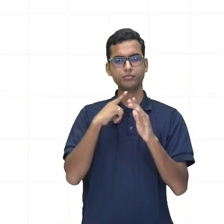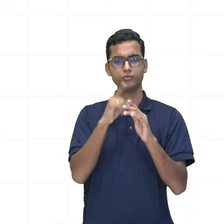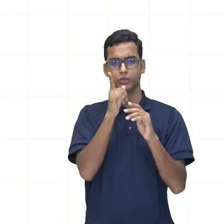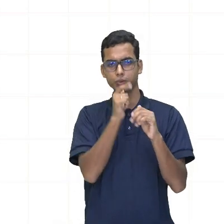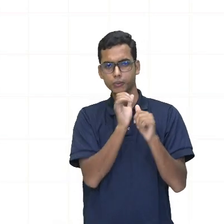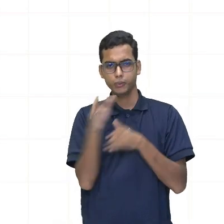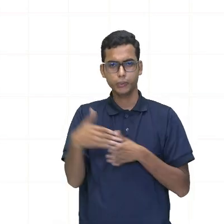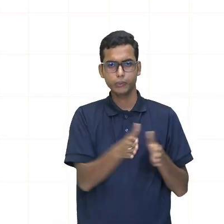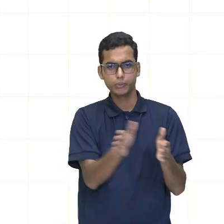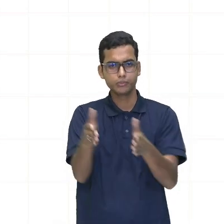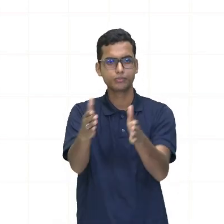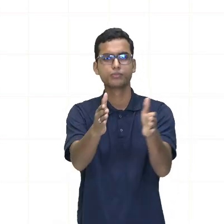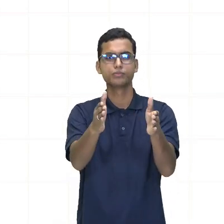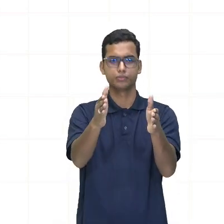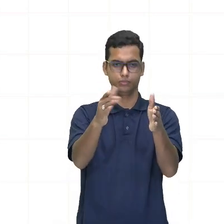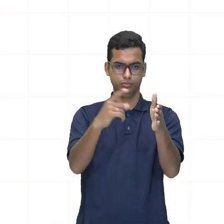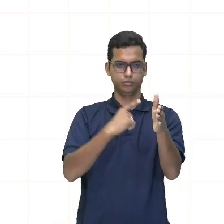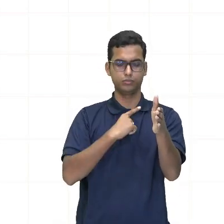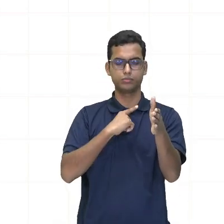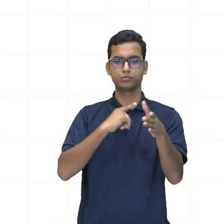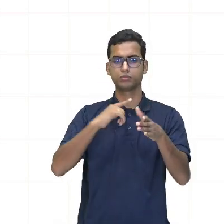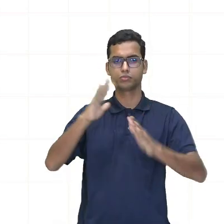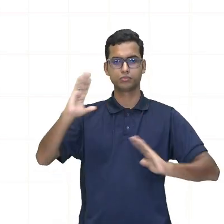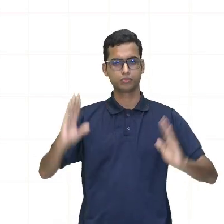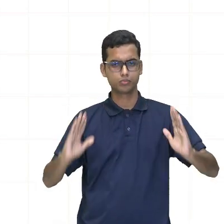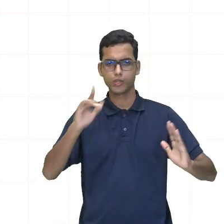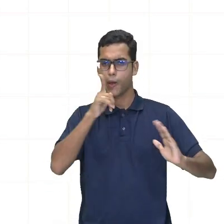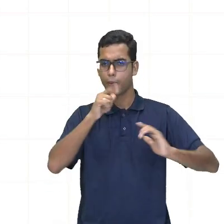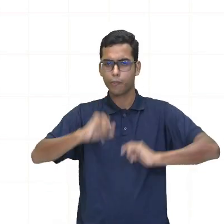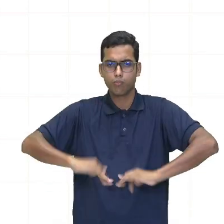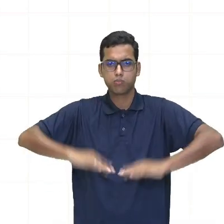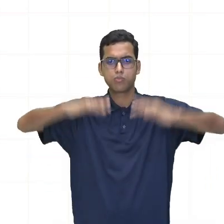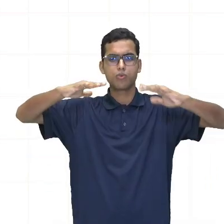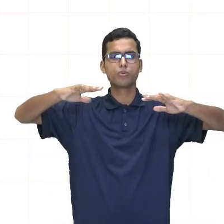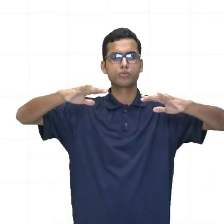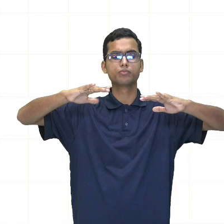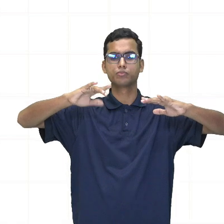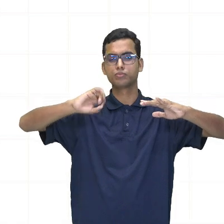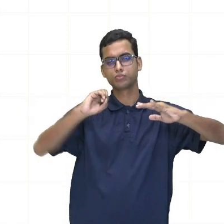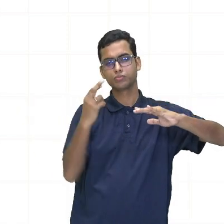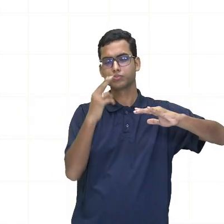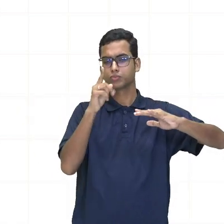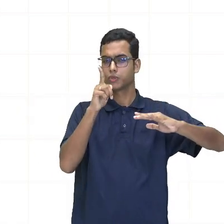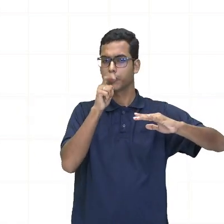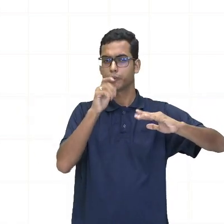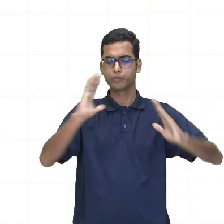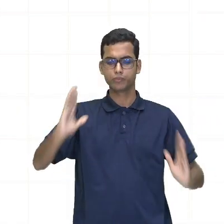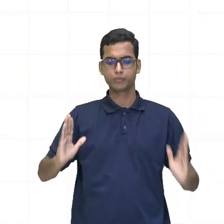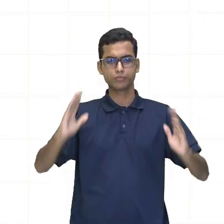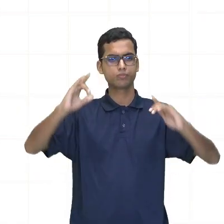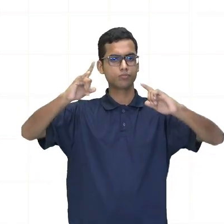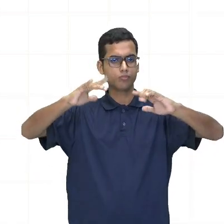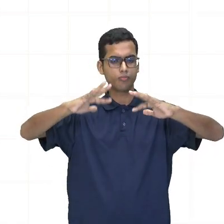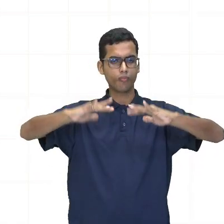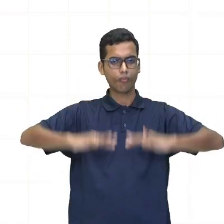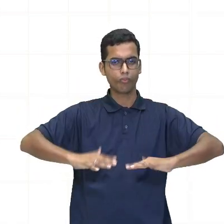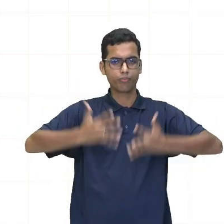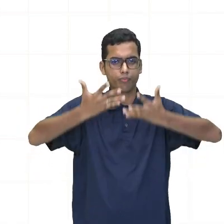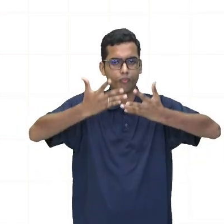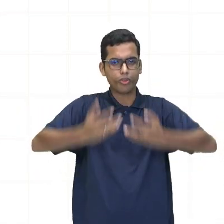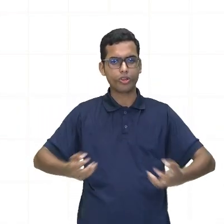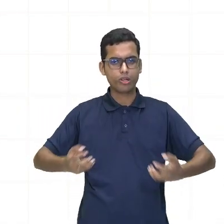nós chamamos de período de cheias e período de vazante. Então, esses ciclos dos rios vai moldar